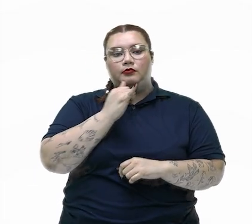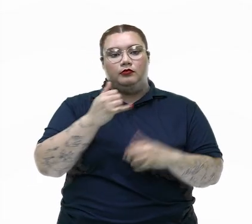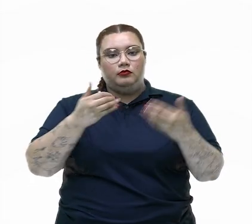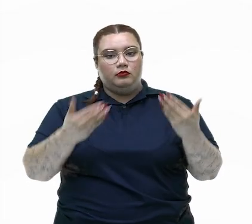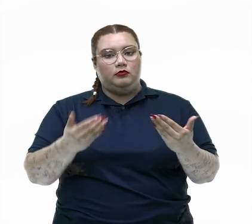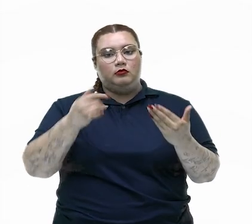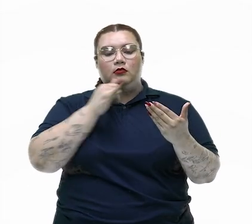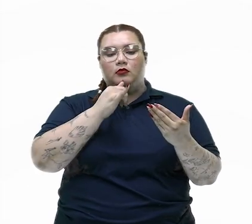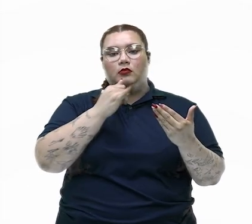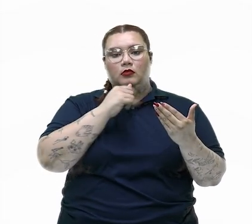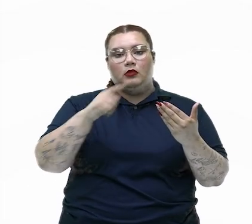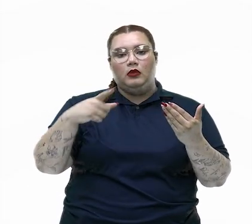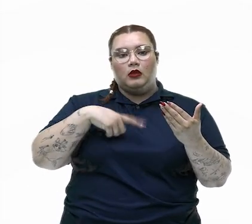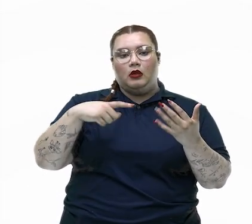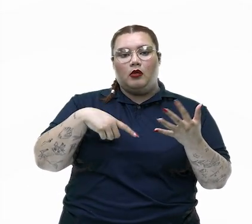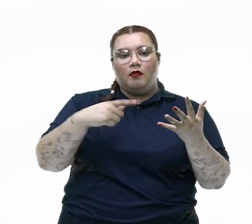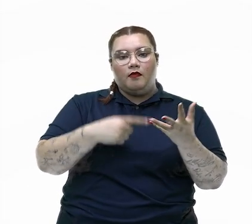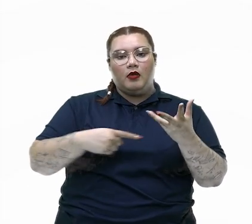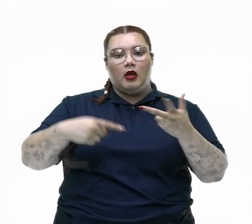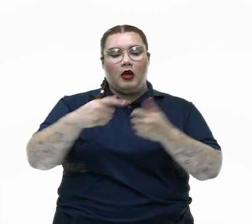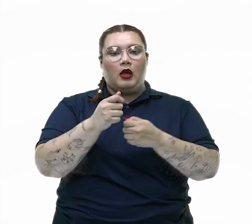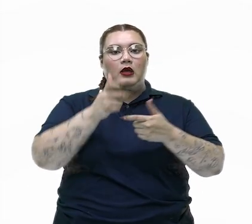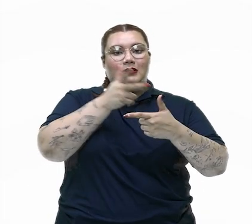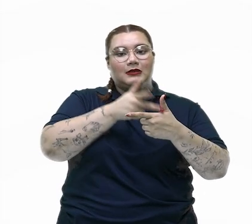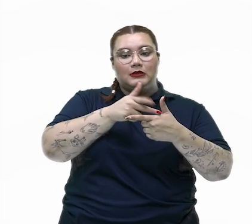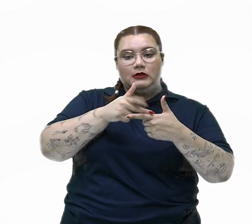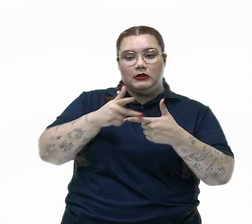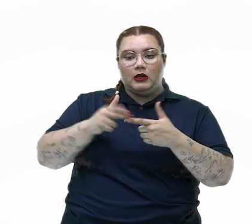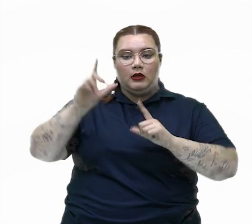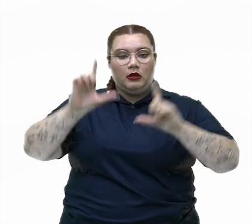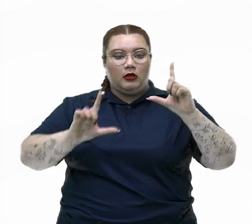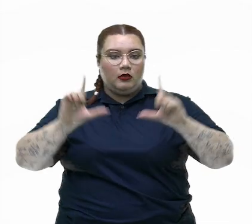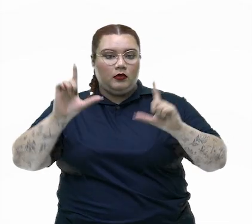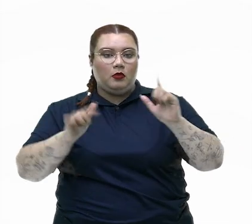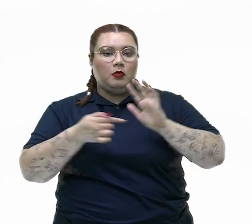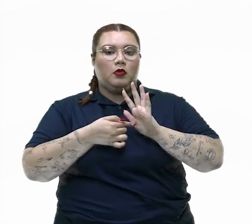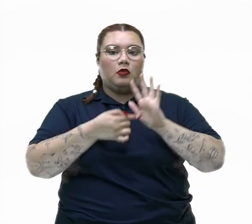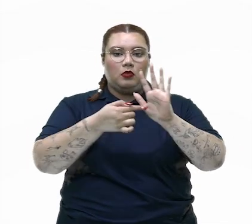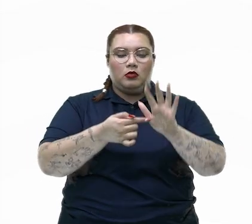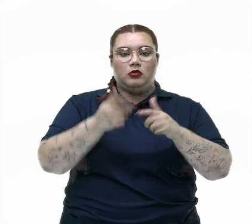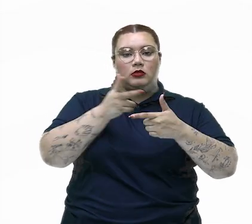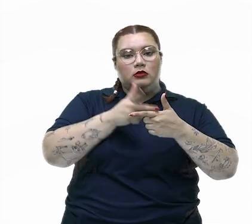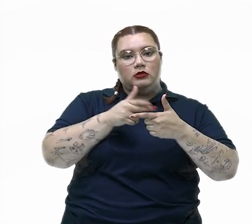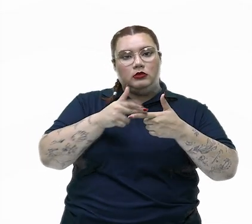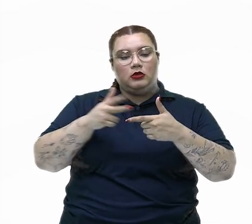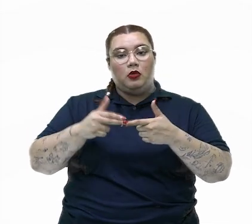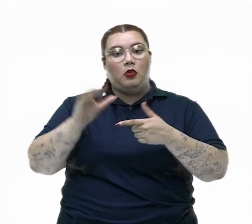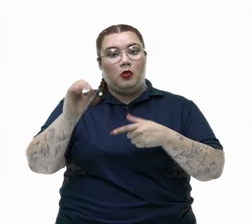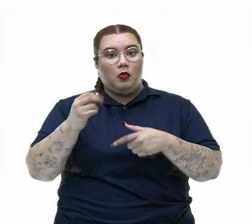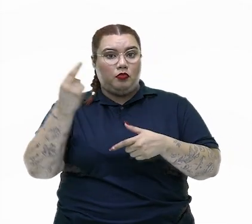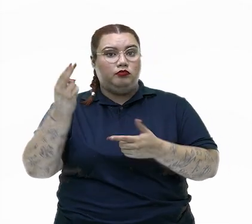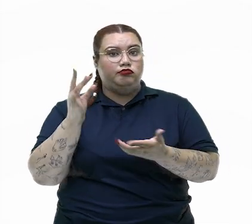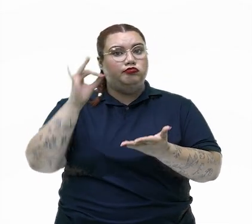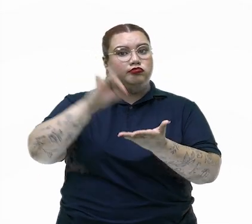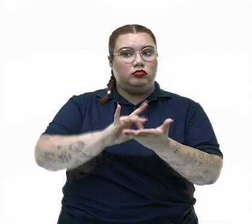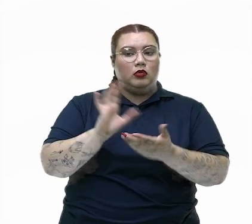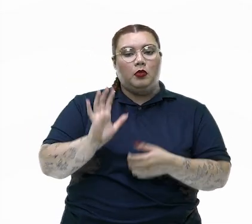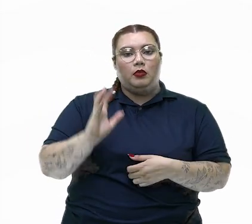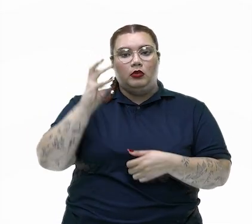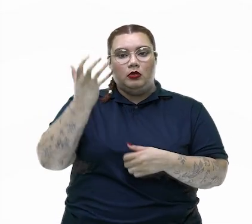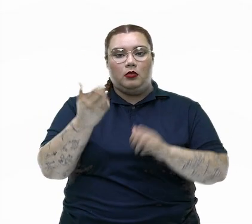basta citar aí que existem muitas séries aí na TV que mostram, né, séries ou até casos reais que